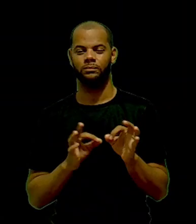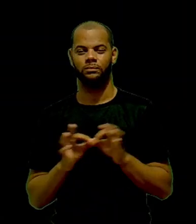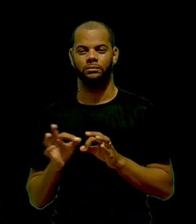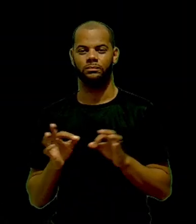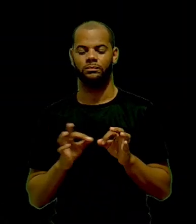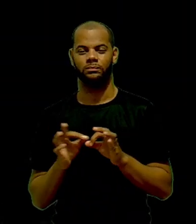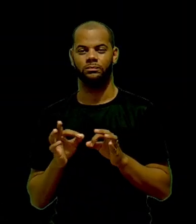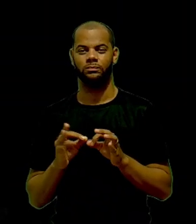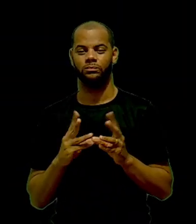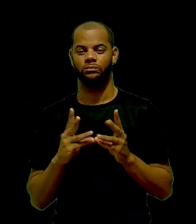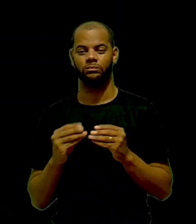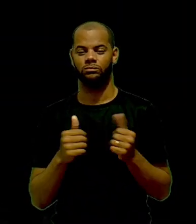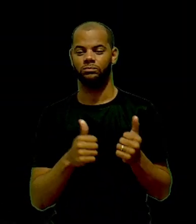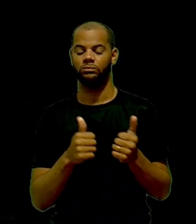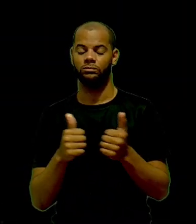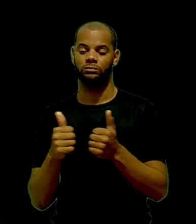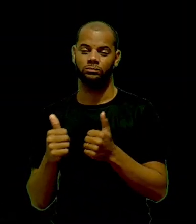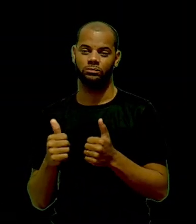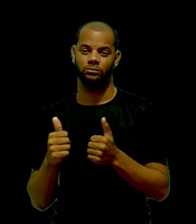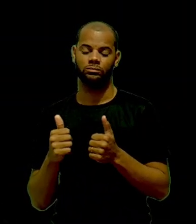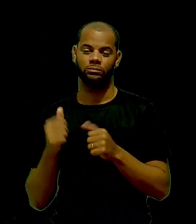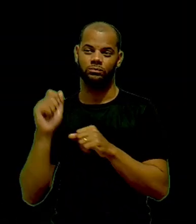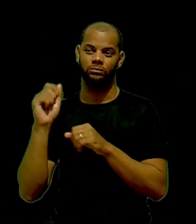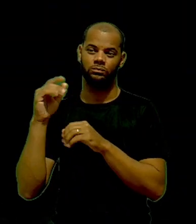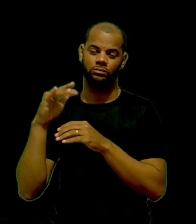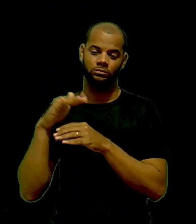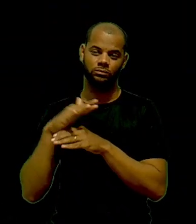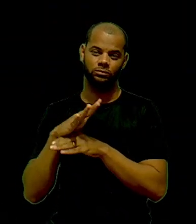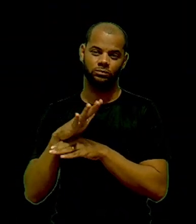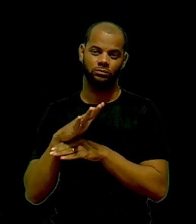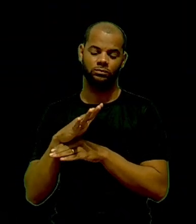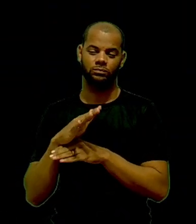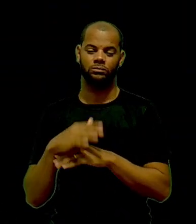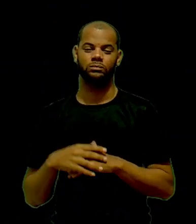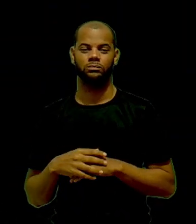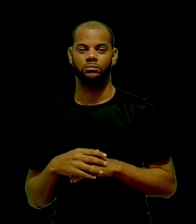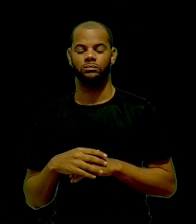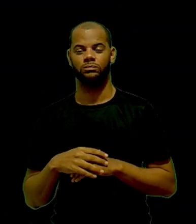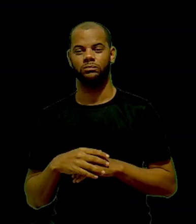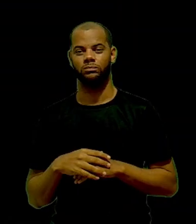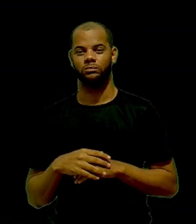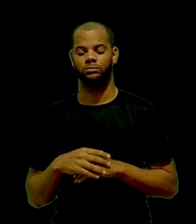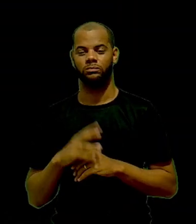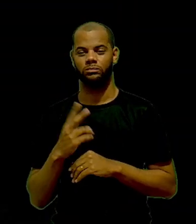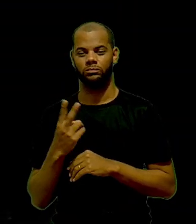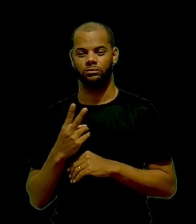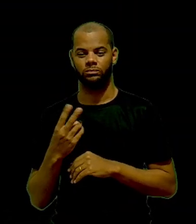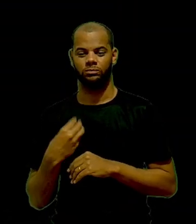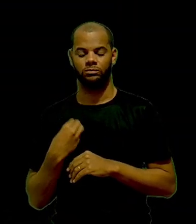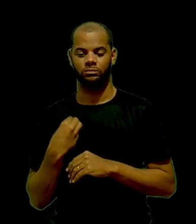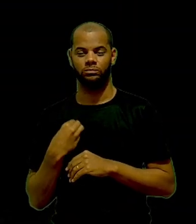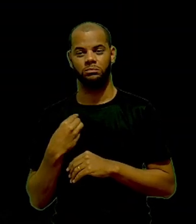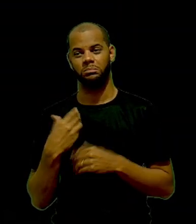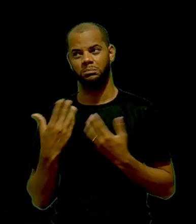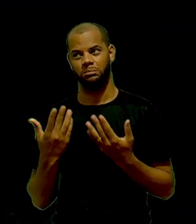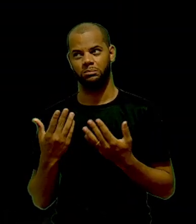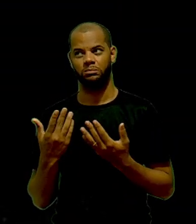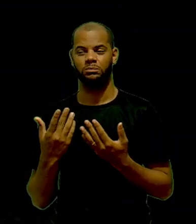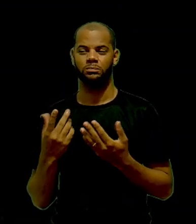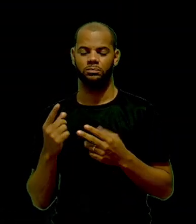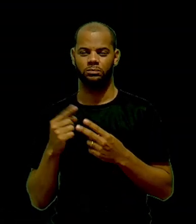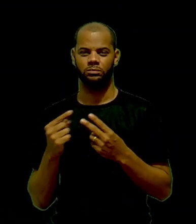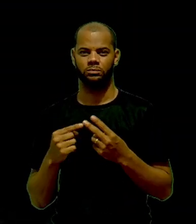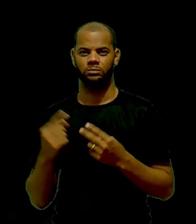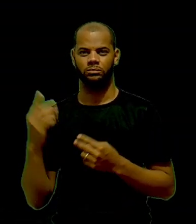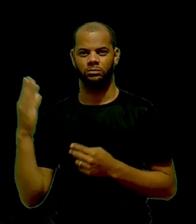mais sustentáveis dos painéis solares e de baterias, com a utilização em segunda vida, tanto dos painéis solares como baterias,